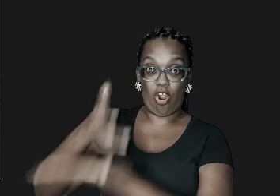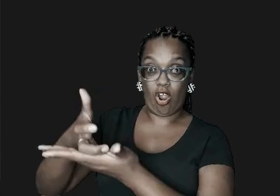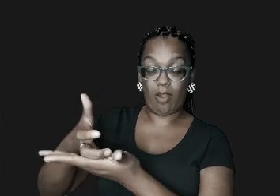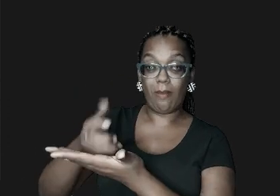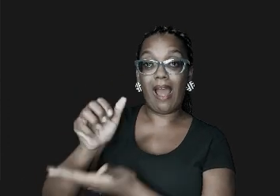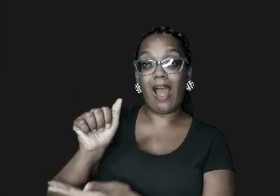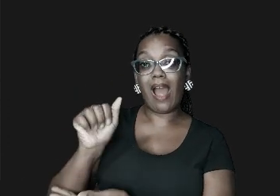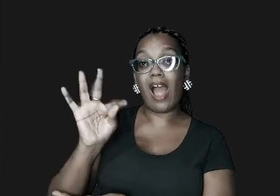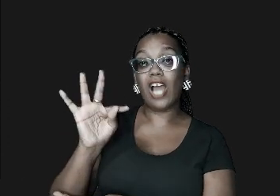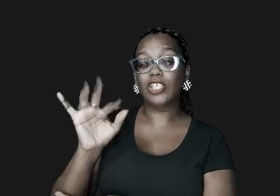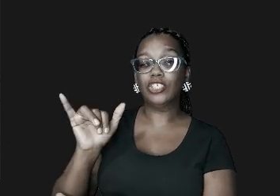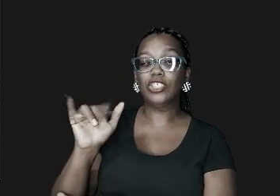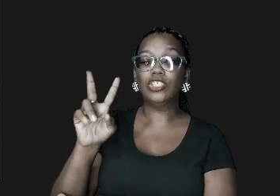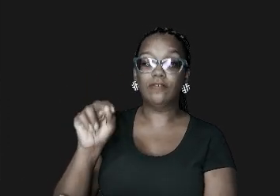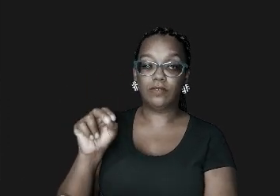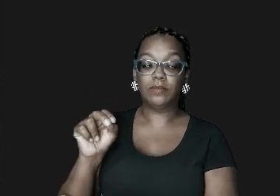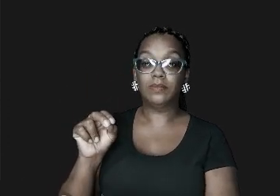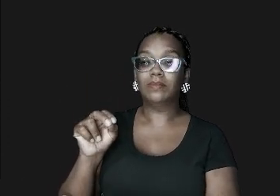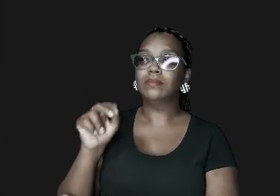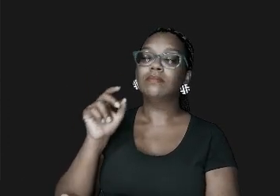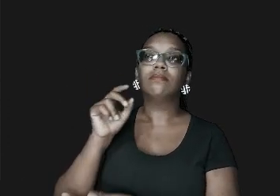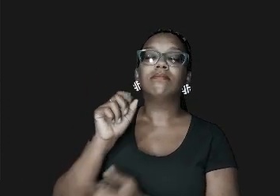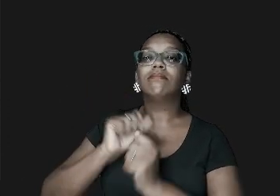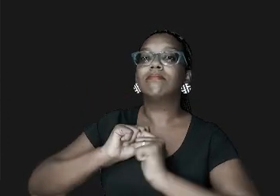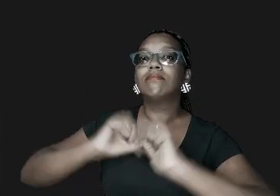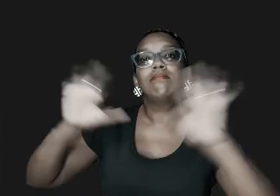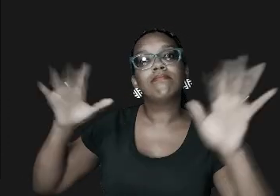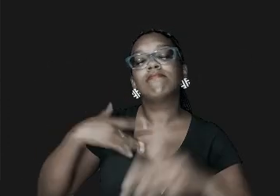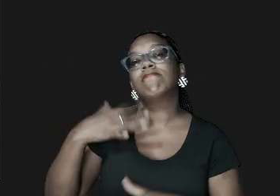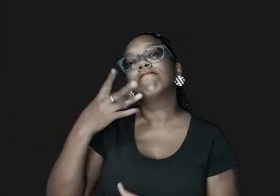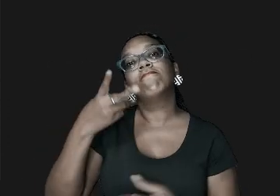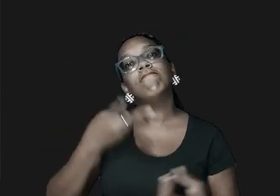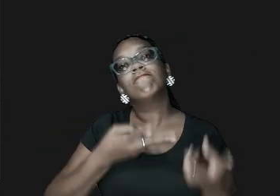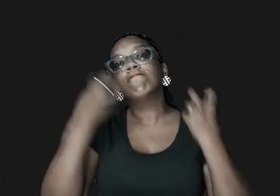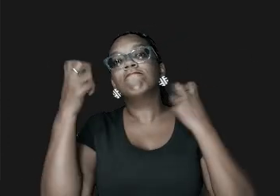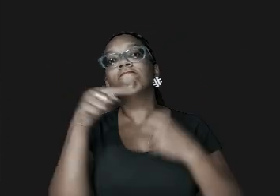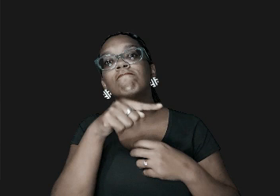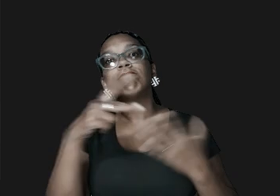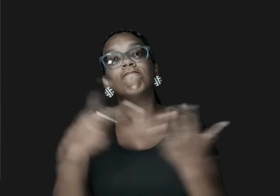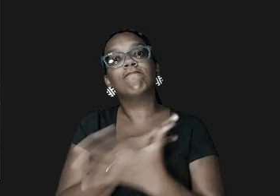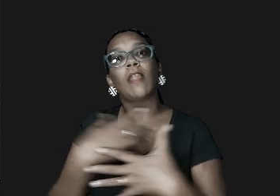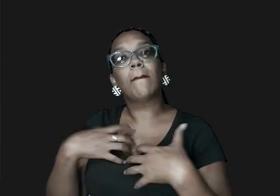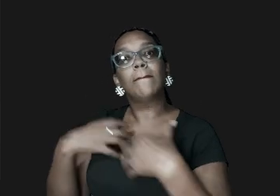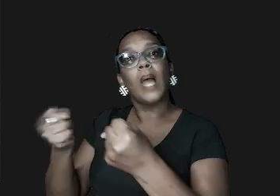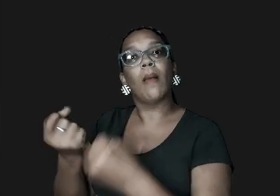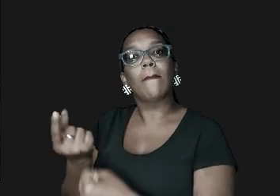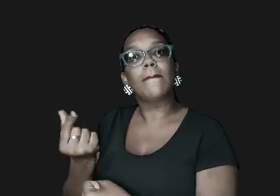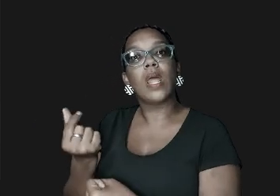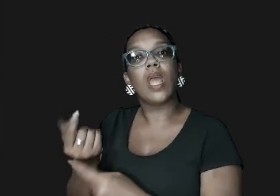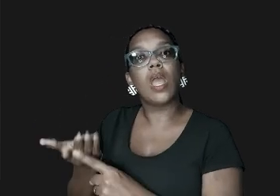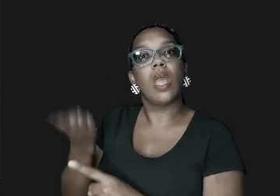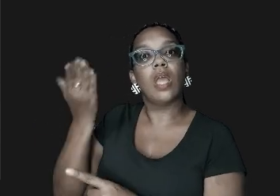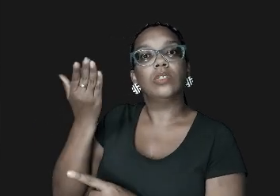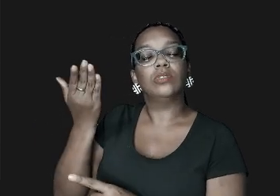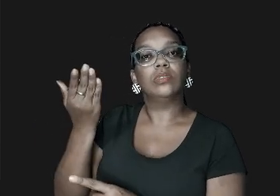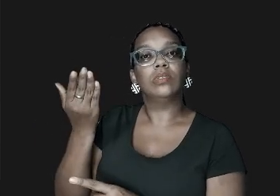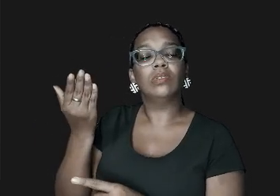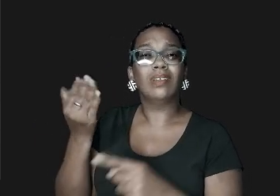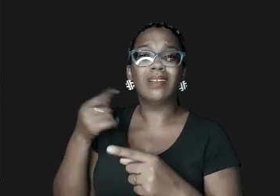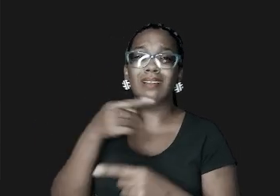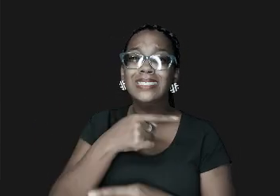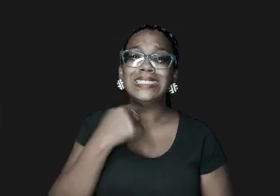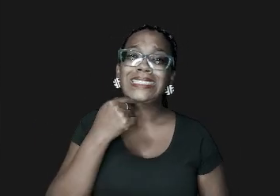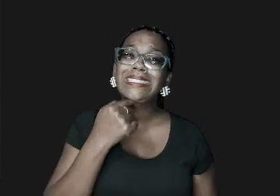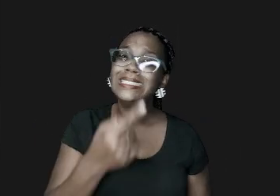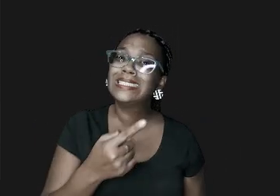quando você tem ali um sujeito que tá comprando determinado ativo e é notório você vê que esse sujeito ele causou um